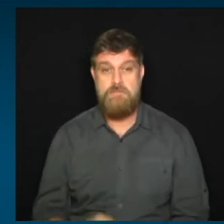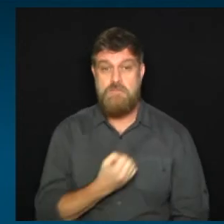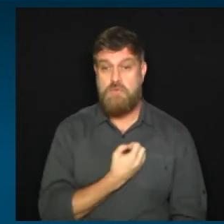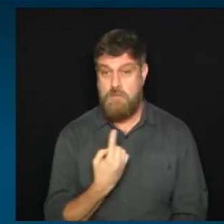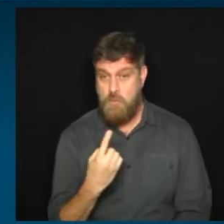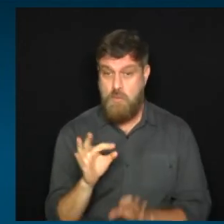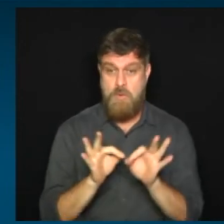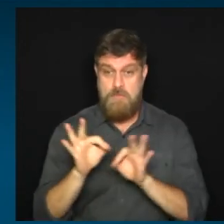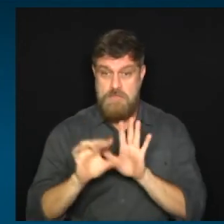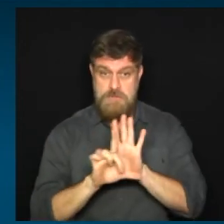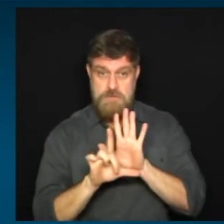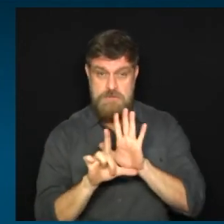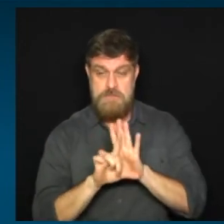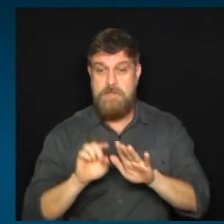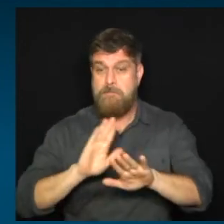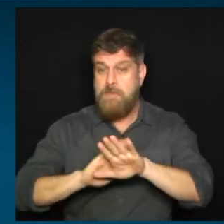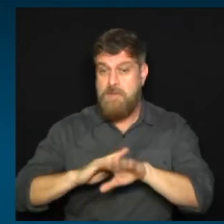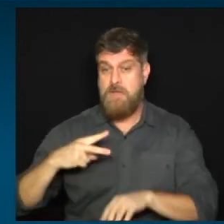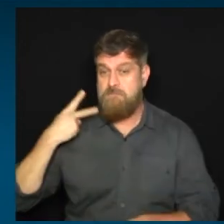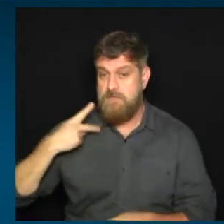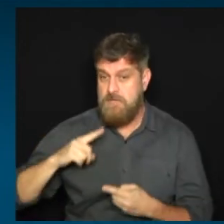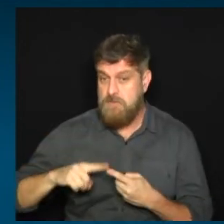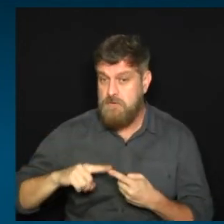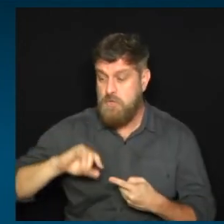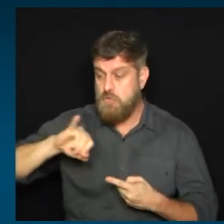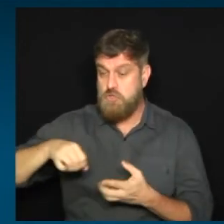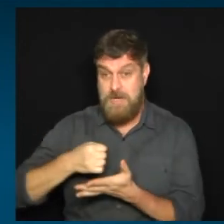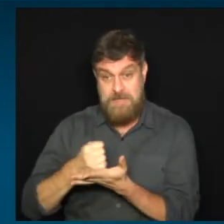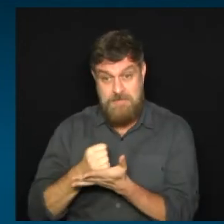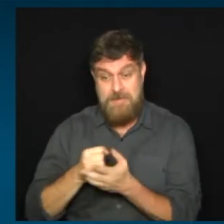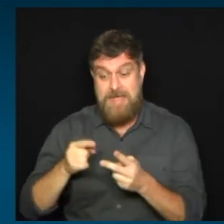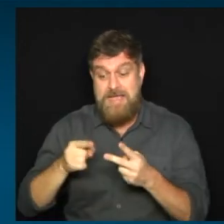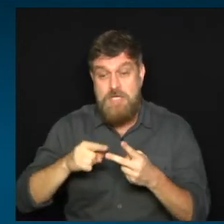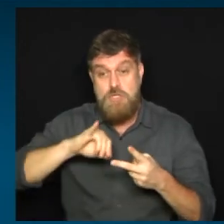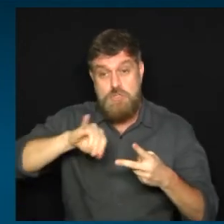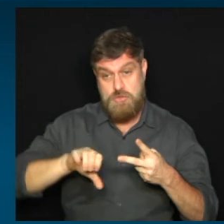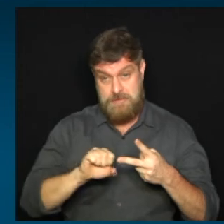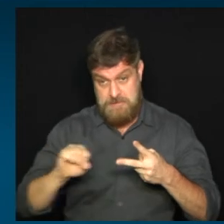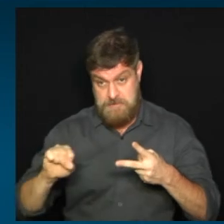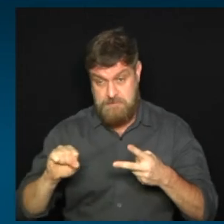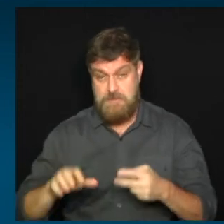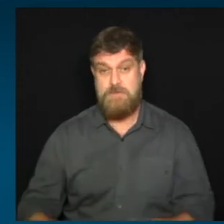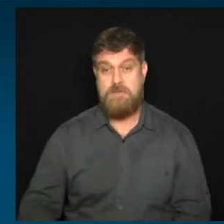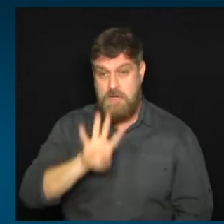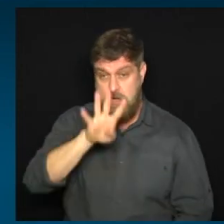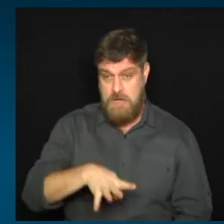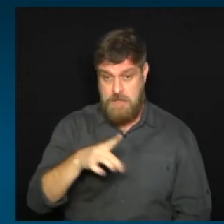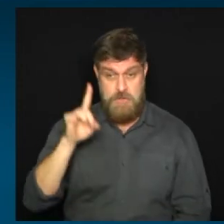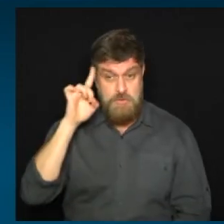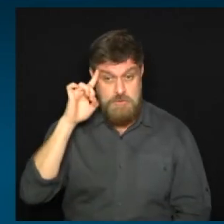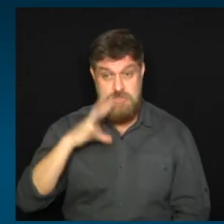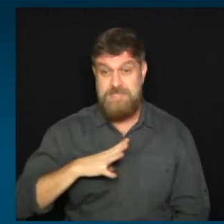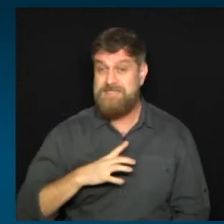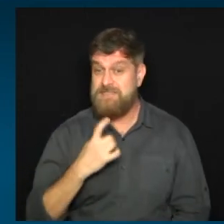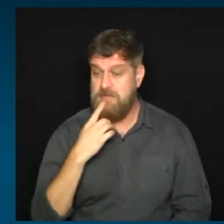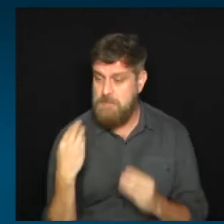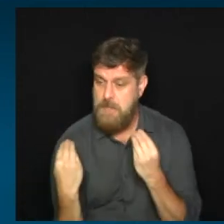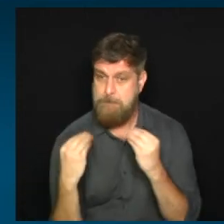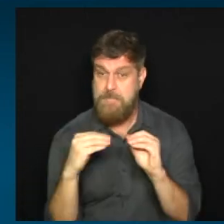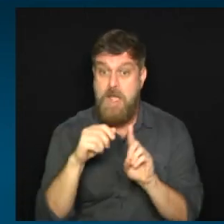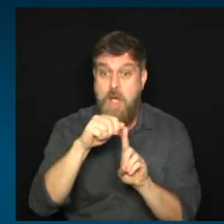um projeto de lei de autoria dos vereadores Jorge da Farmácia e J. Silva, que institui no calendário oficial do município o